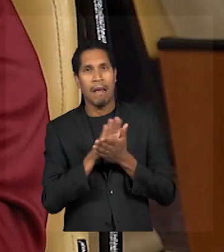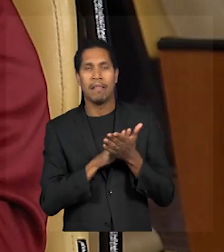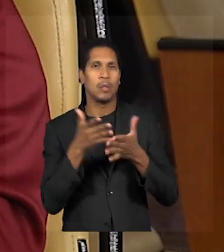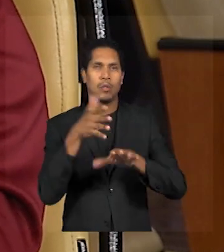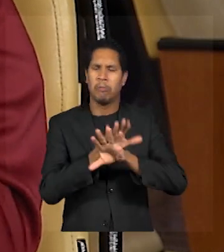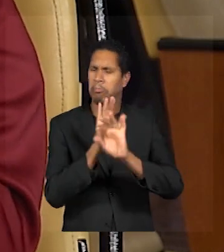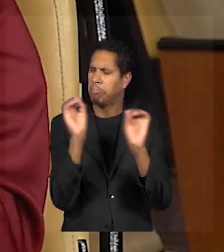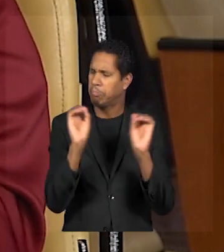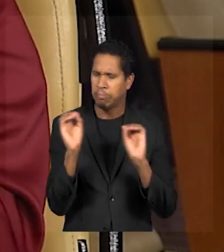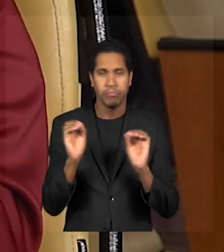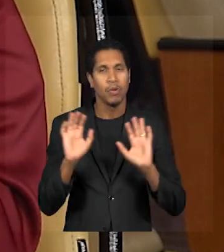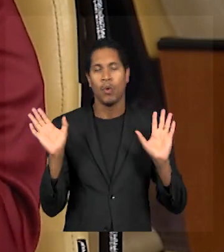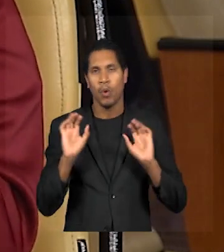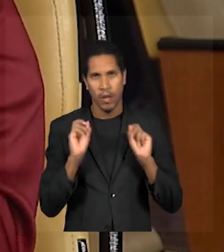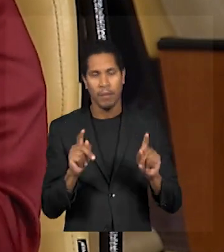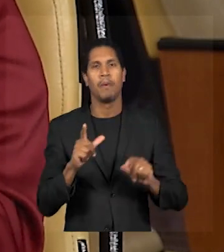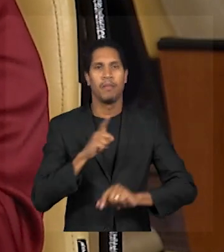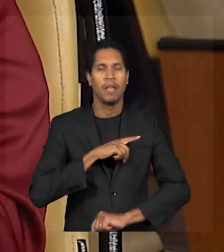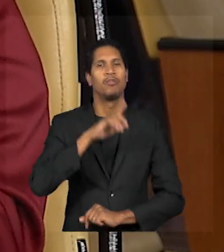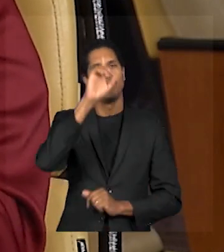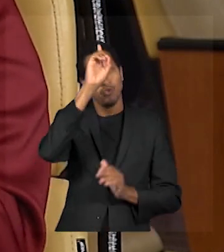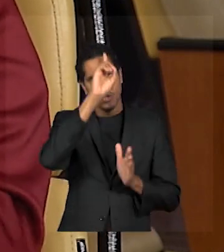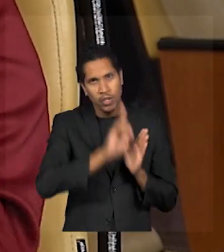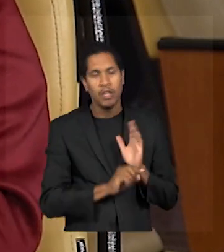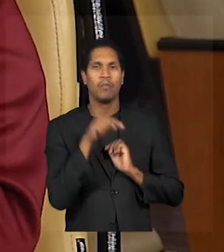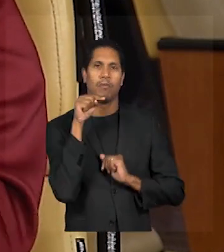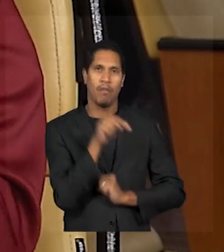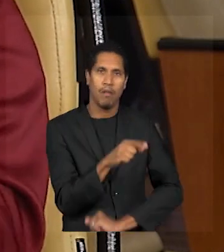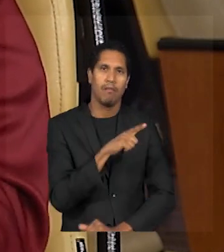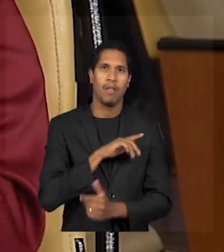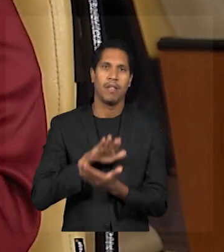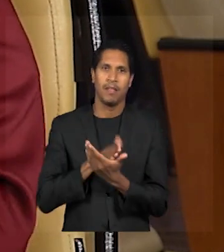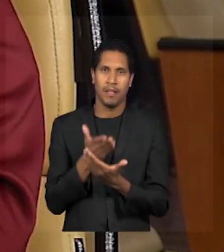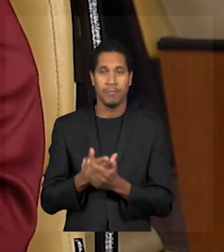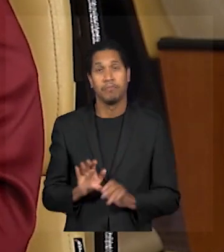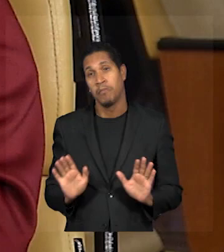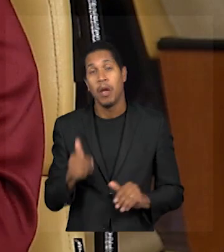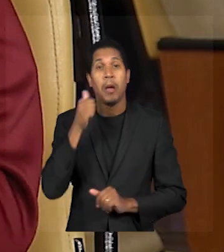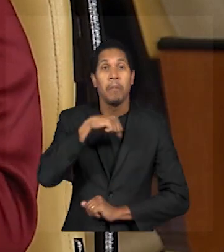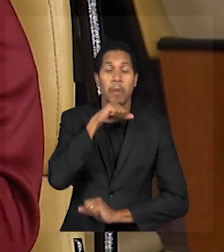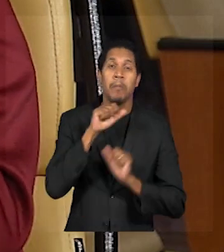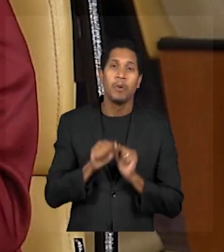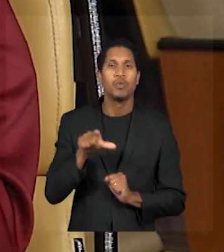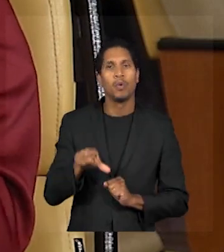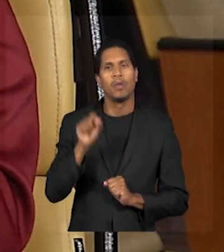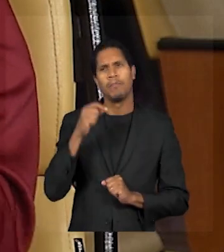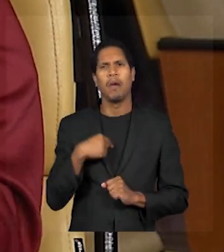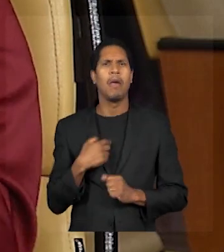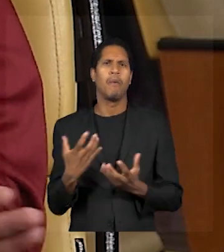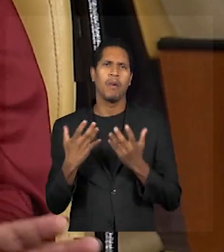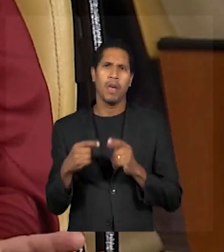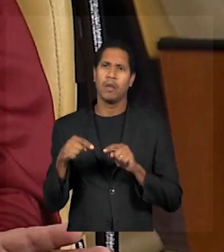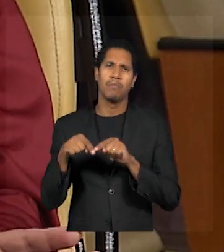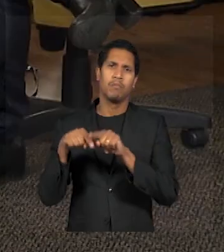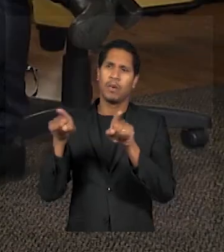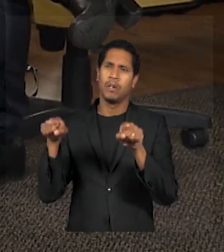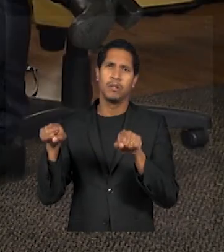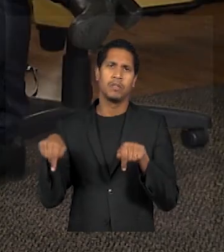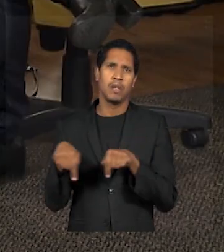inclusão, mas ela é o direito dessa criança. Então, uma mãe pode optar por deixar seu filho numa escola